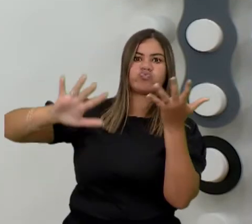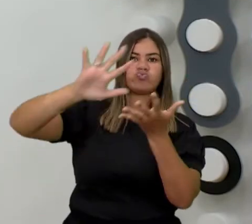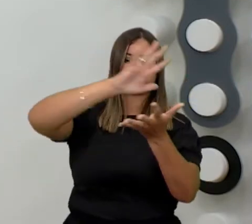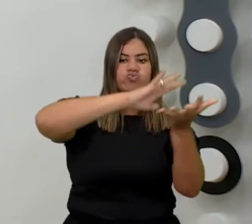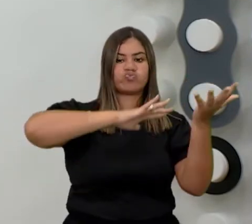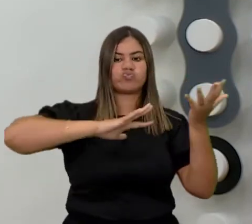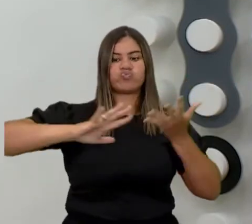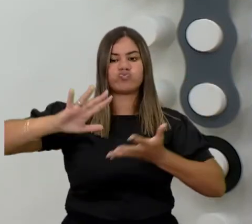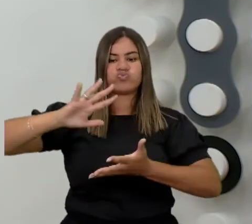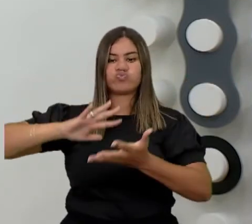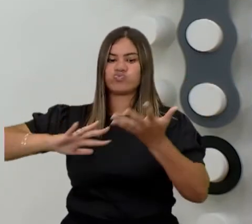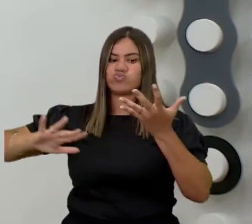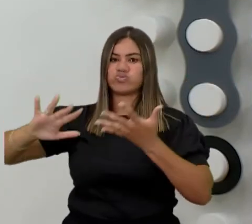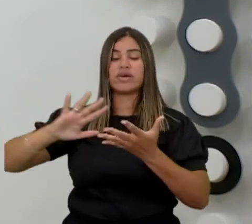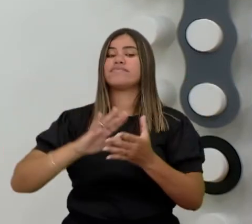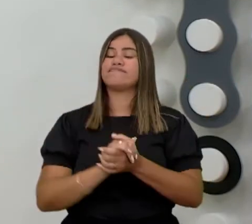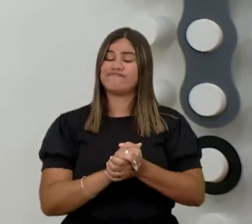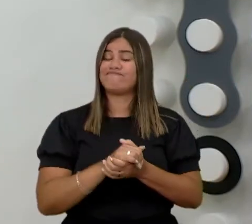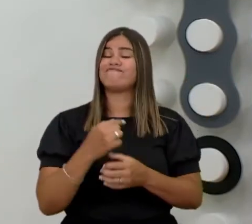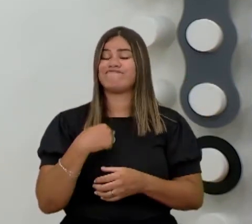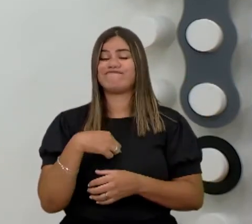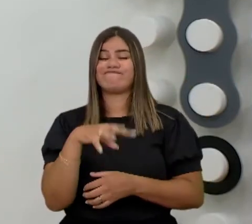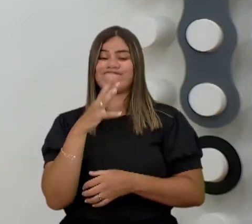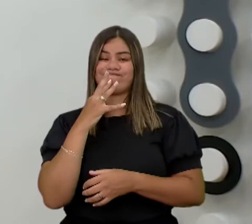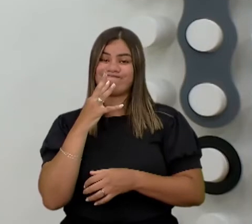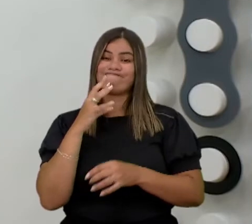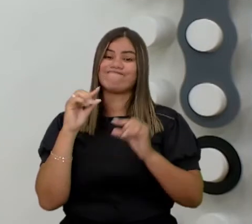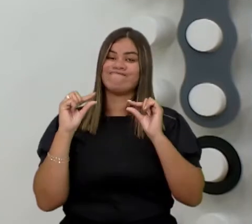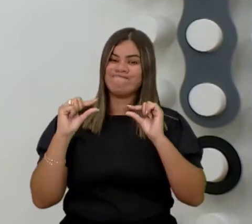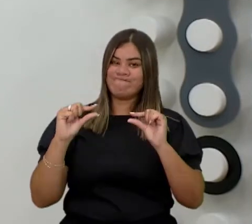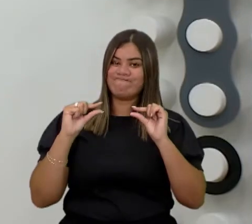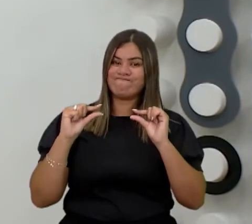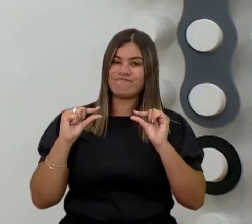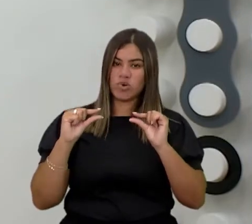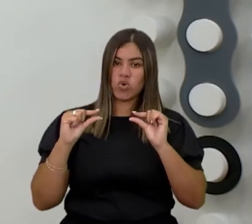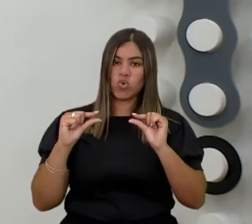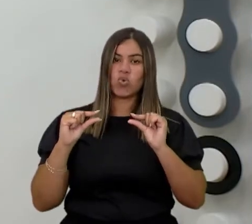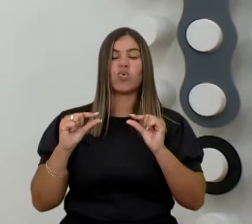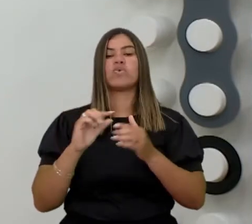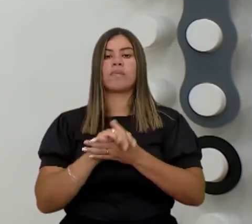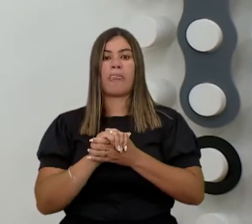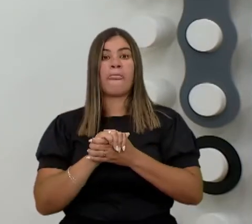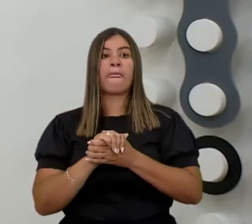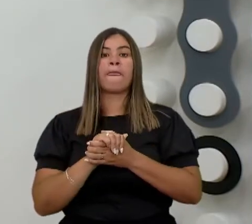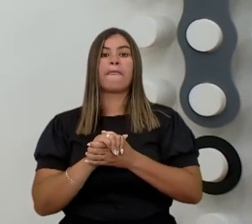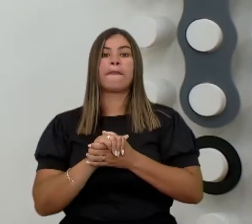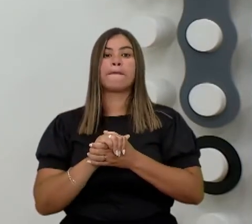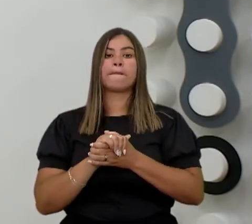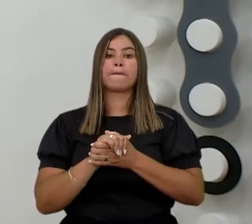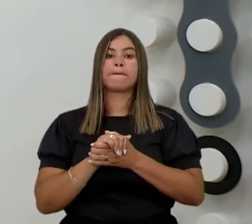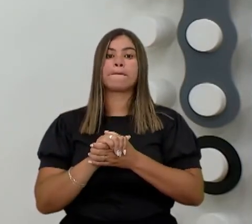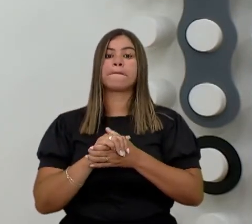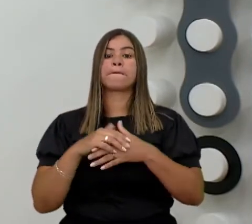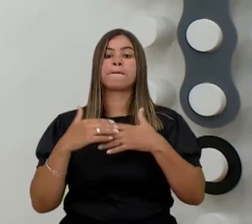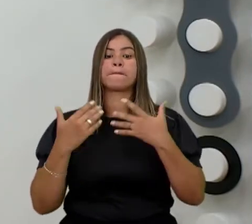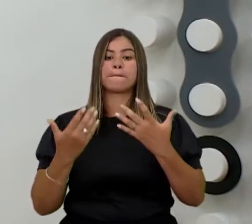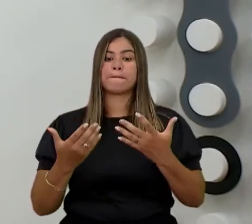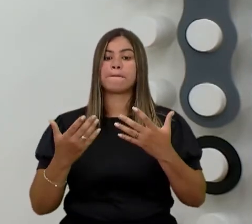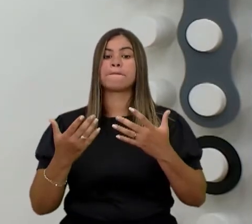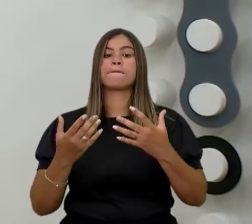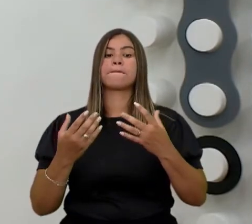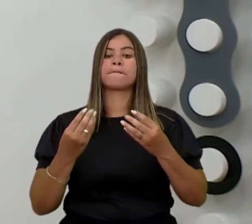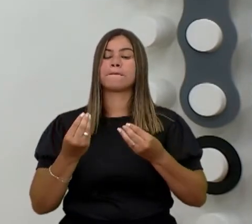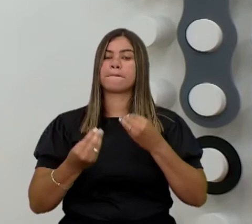gente conhece é bem pouco, né, do que a gente pode conhecer nessa relação universal. Né? E, logicamente, vai passando o